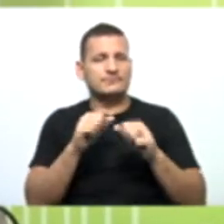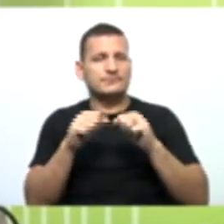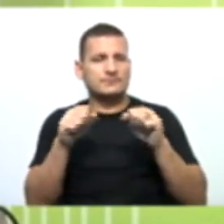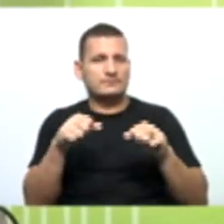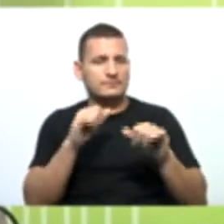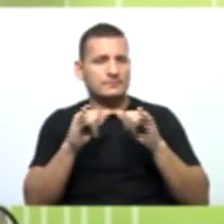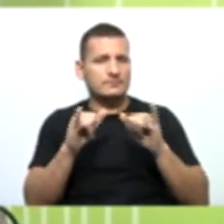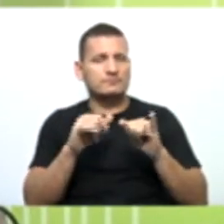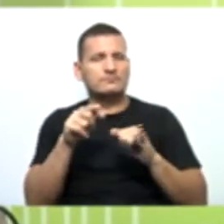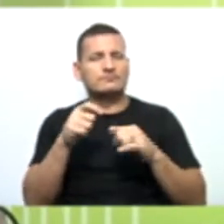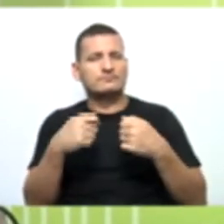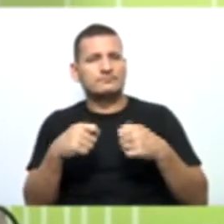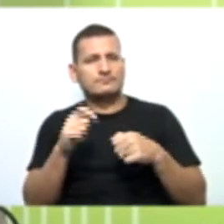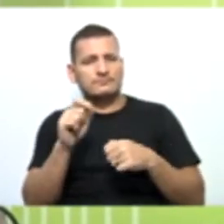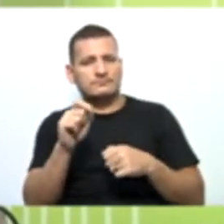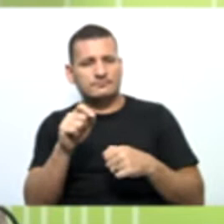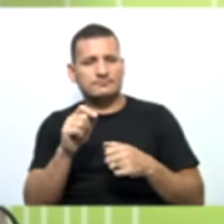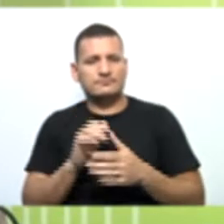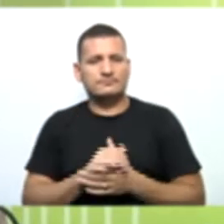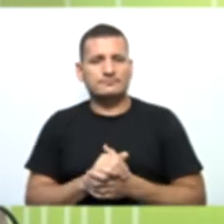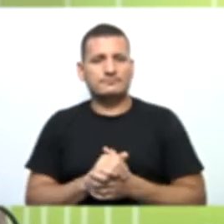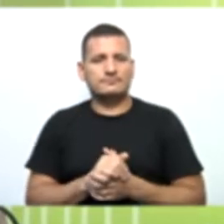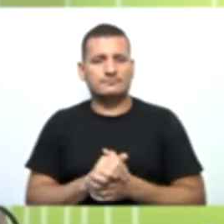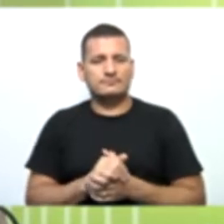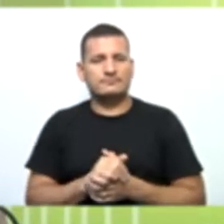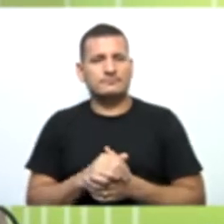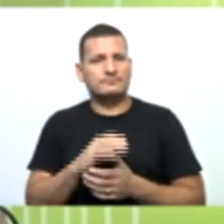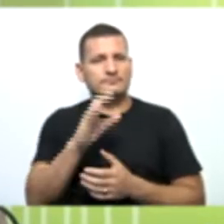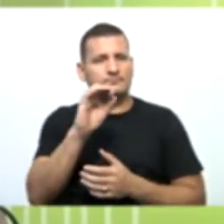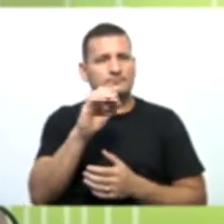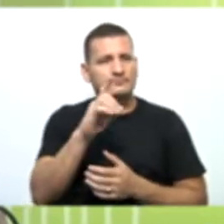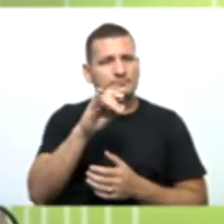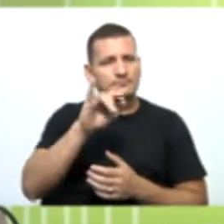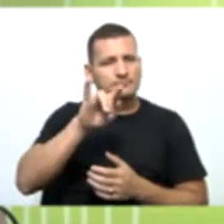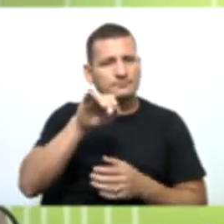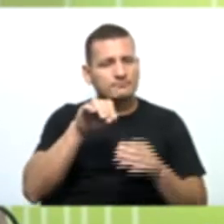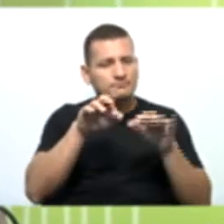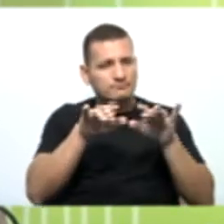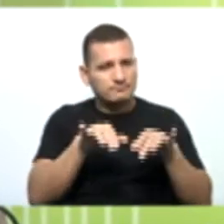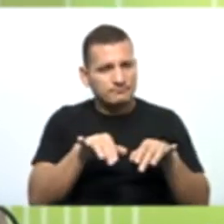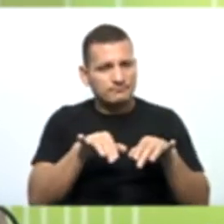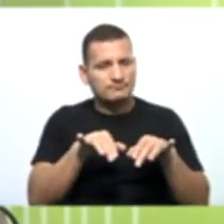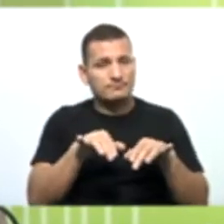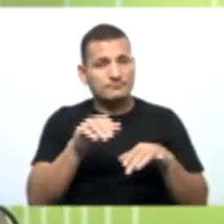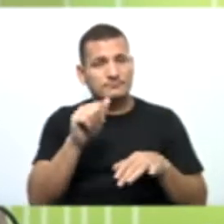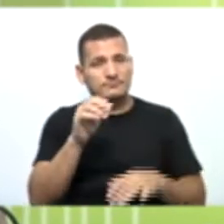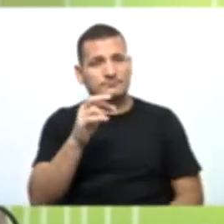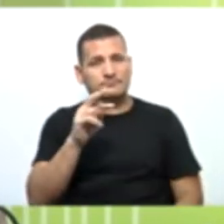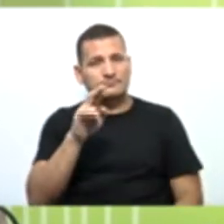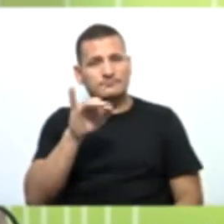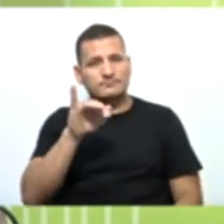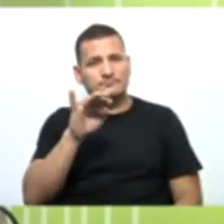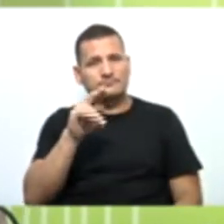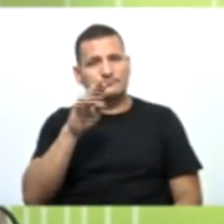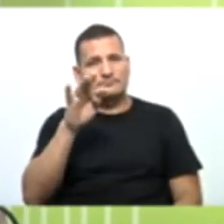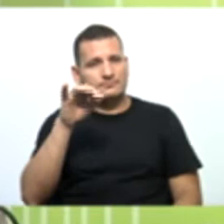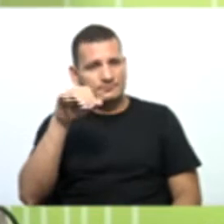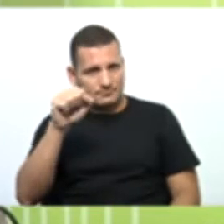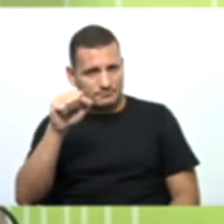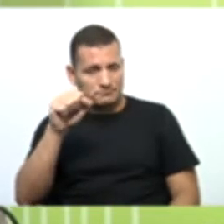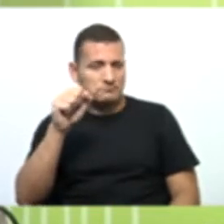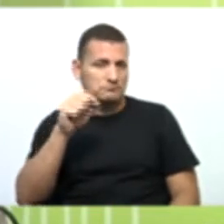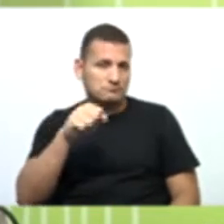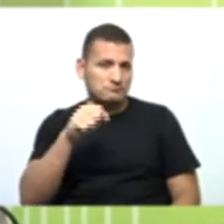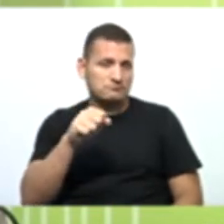você precisa? Precisa de código? Precisa de atributos? Sim, você vai